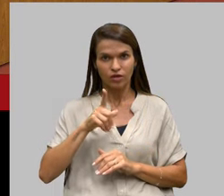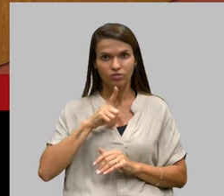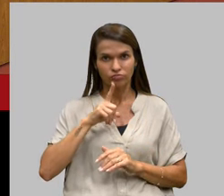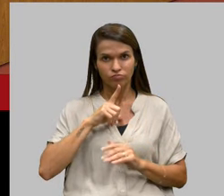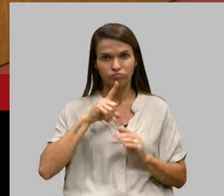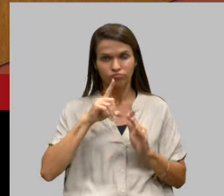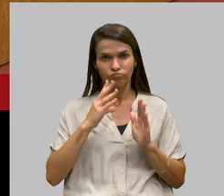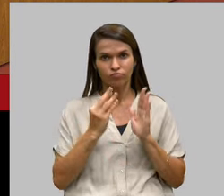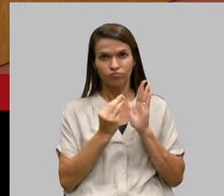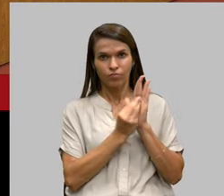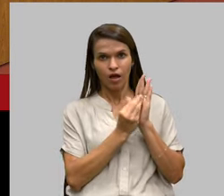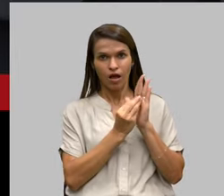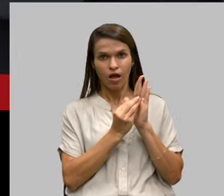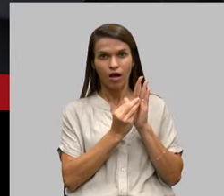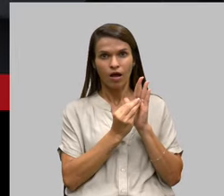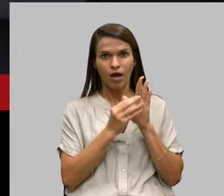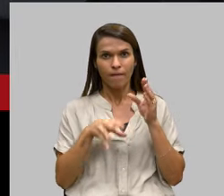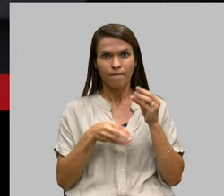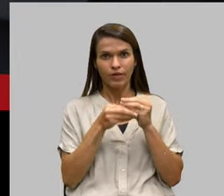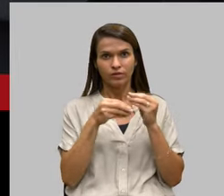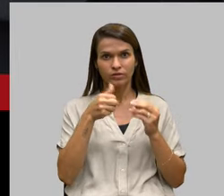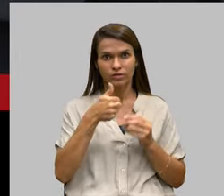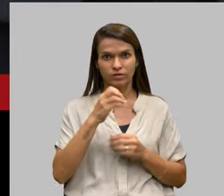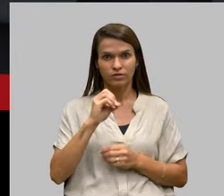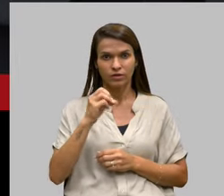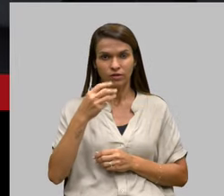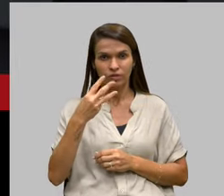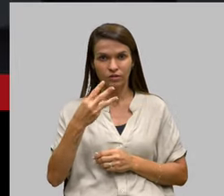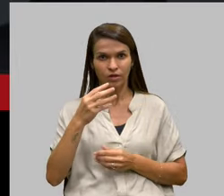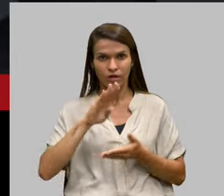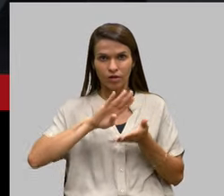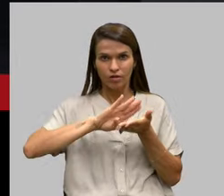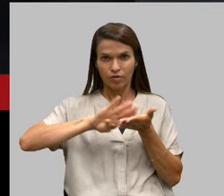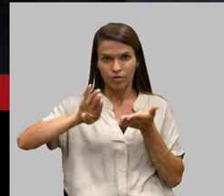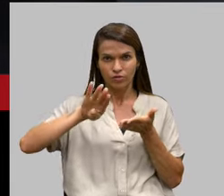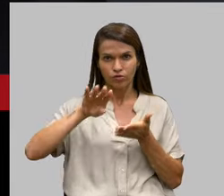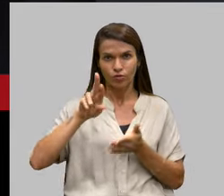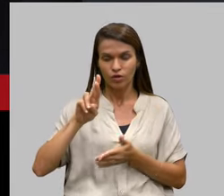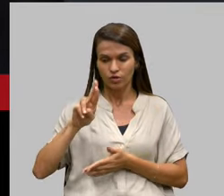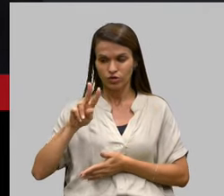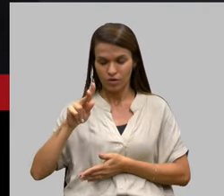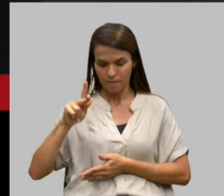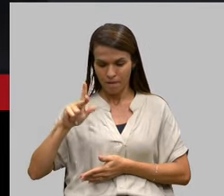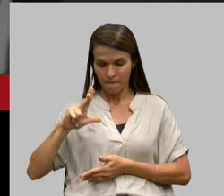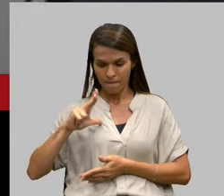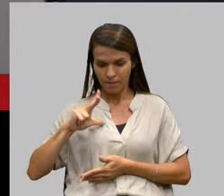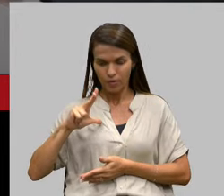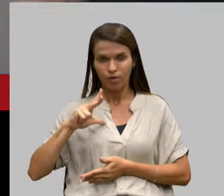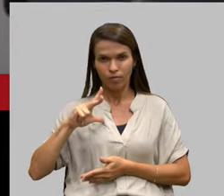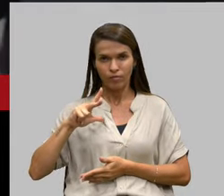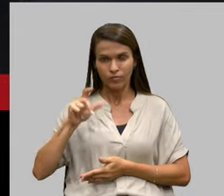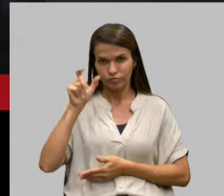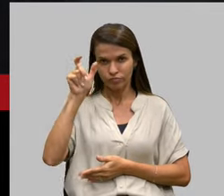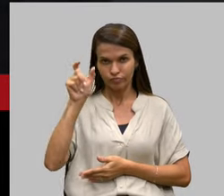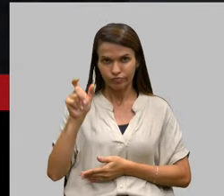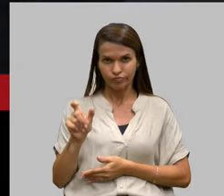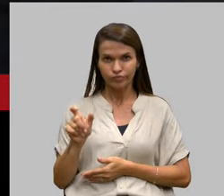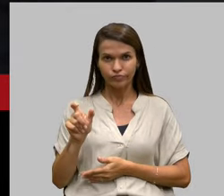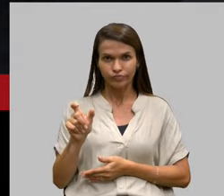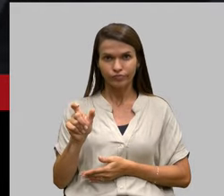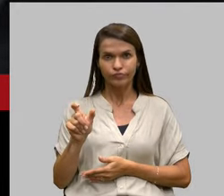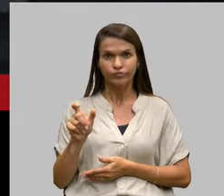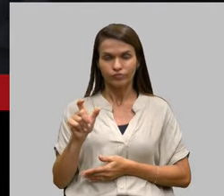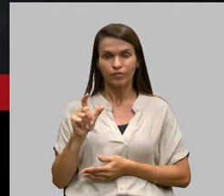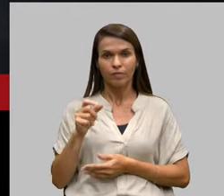103 na no caso de extinção do regime próprio eh o ente Federado tem que